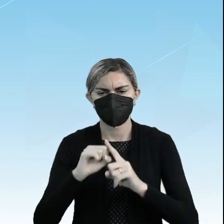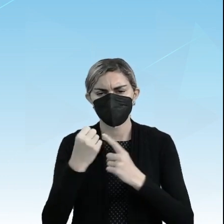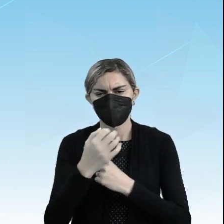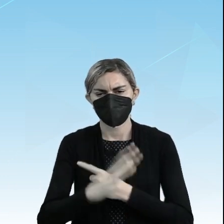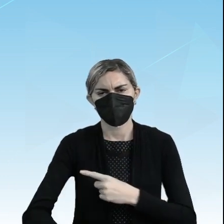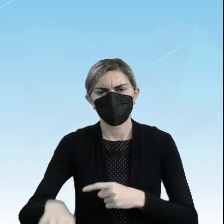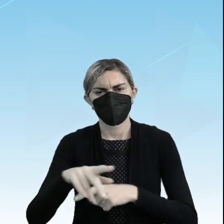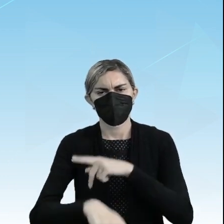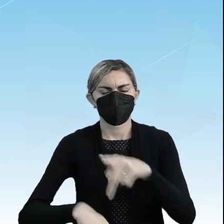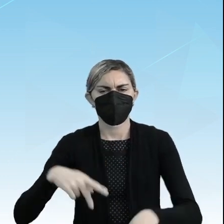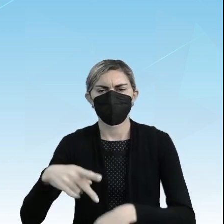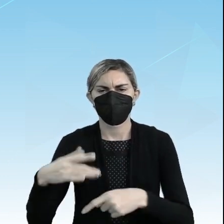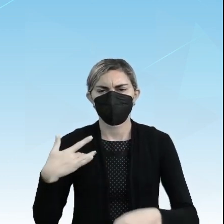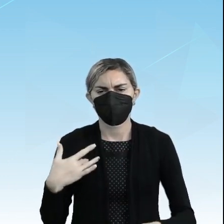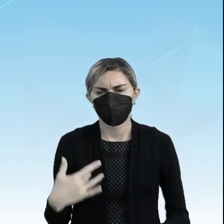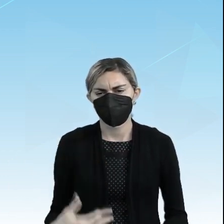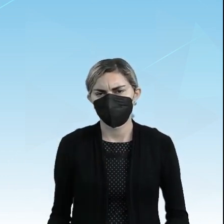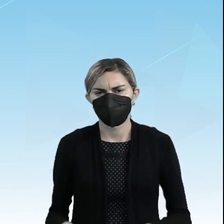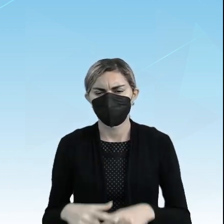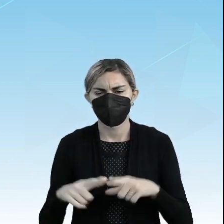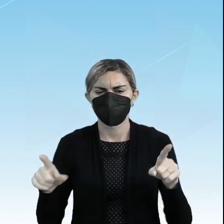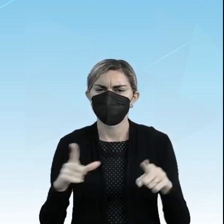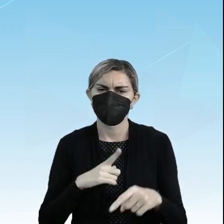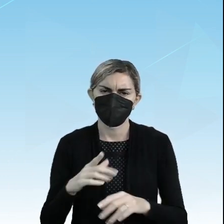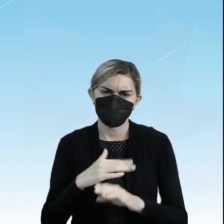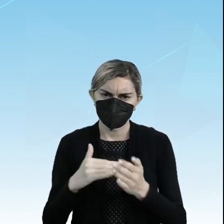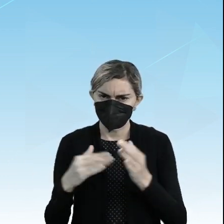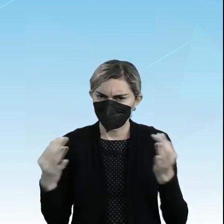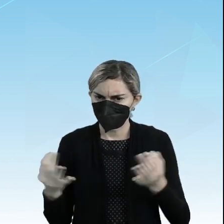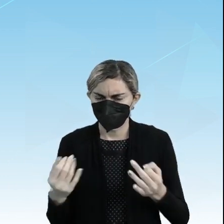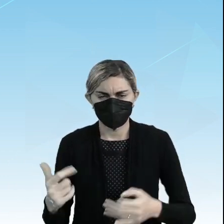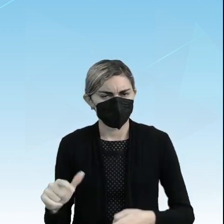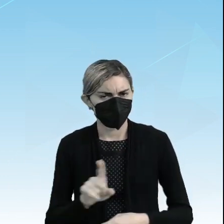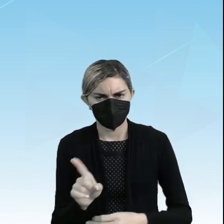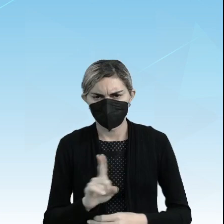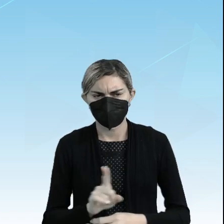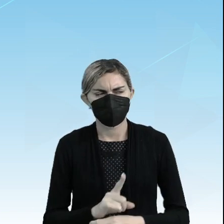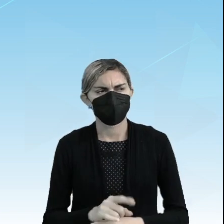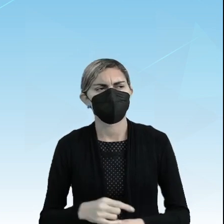para as populações, infelizmente. Mas nem tudo é perfeito, ok?